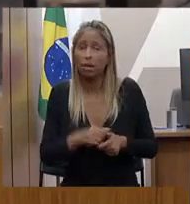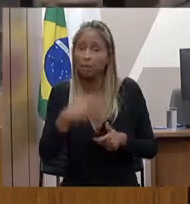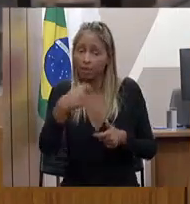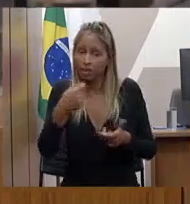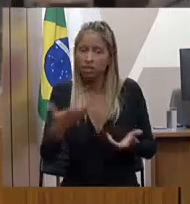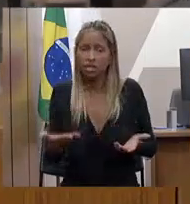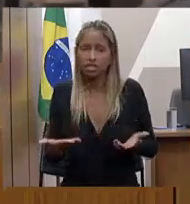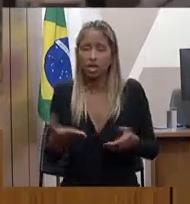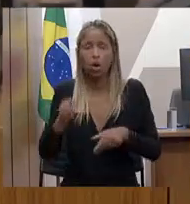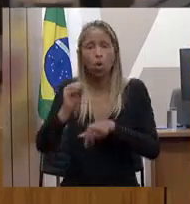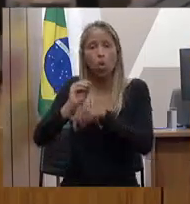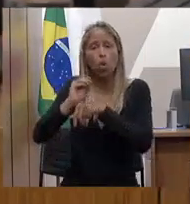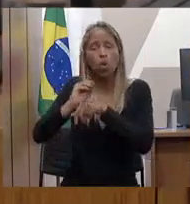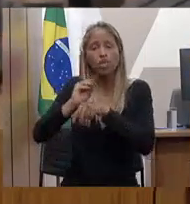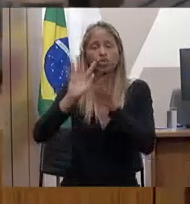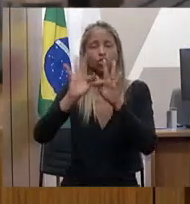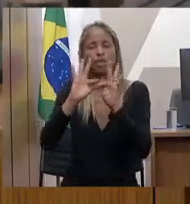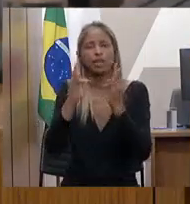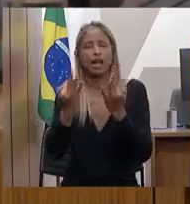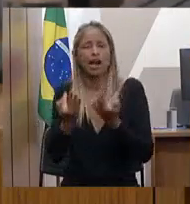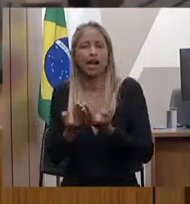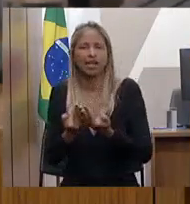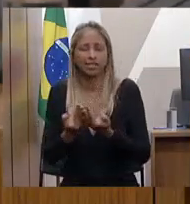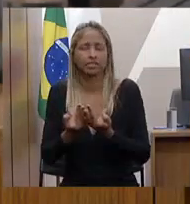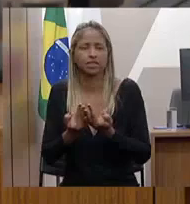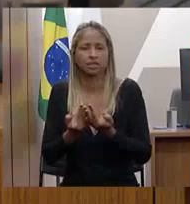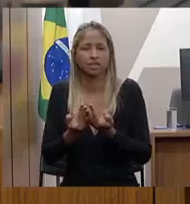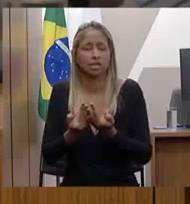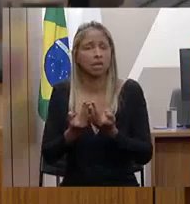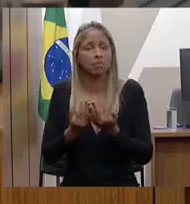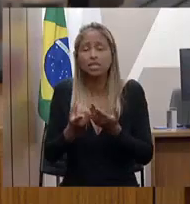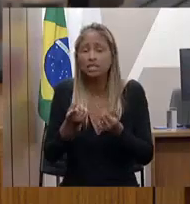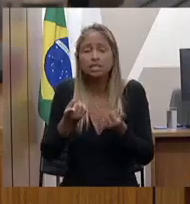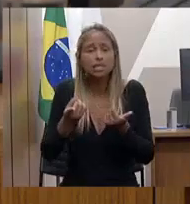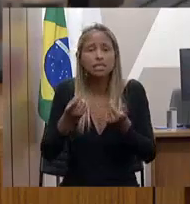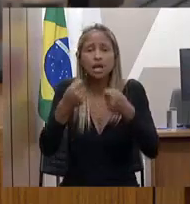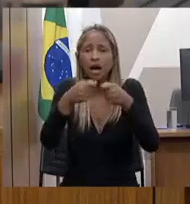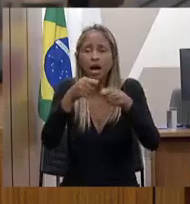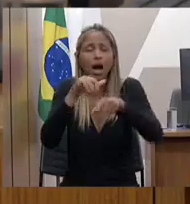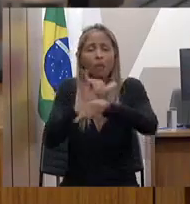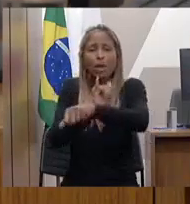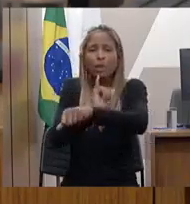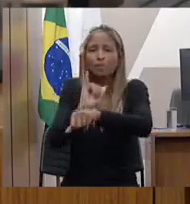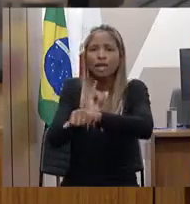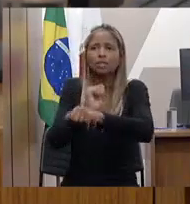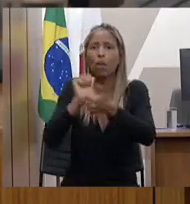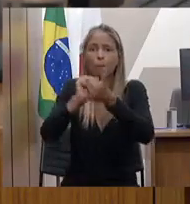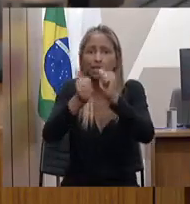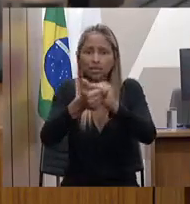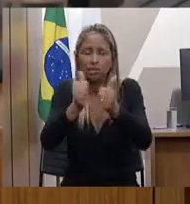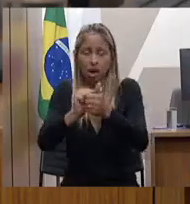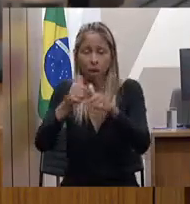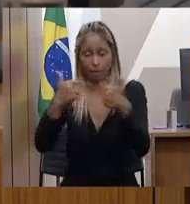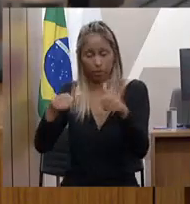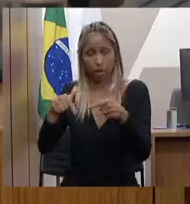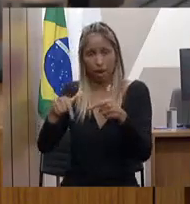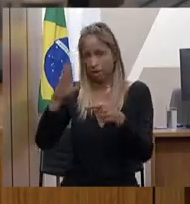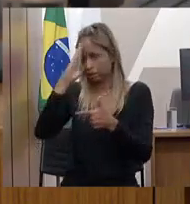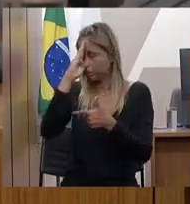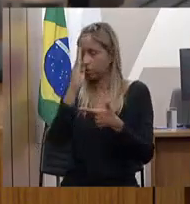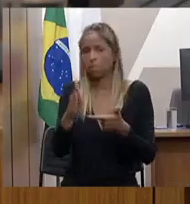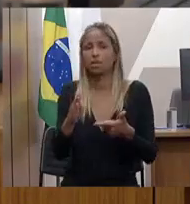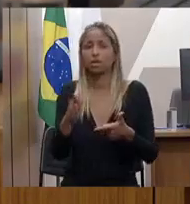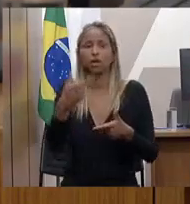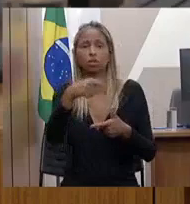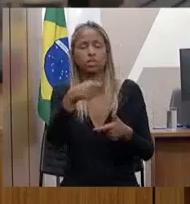daquele que cuida do seu familiares e nós precisamos criar estruturas para dar apoio a valorização do trabalho é algo fundamental